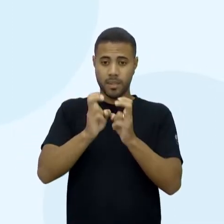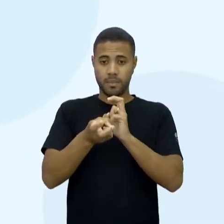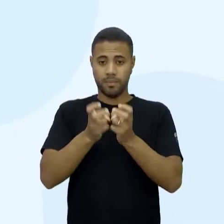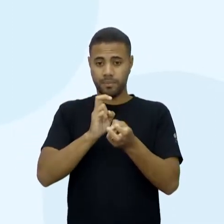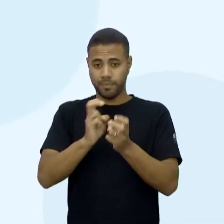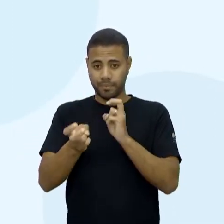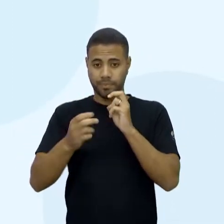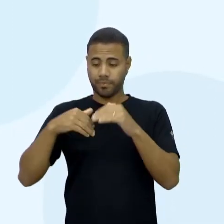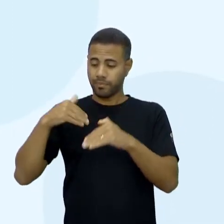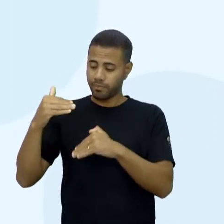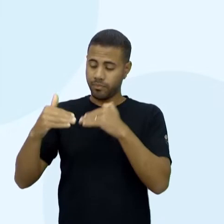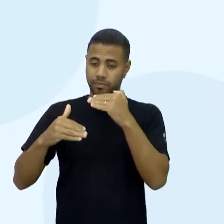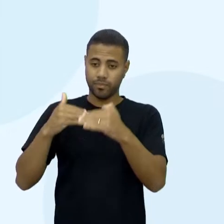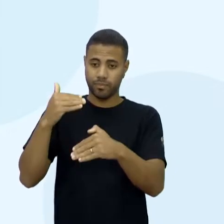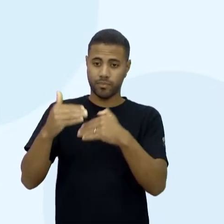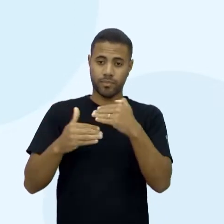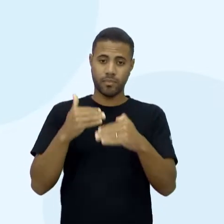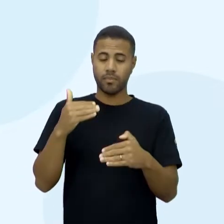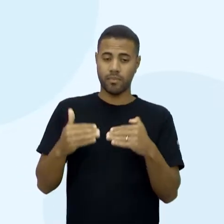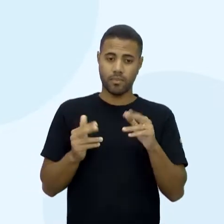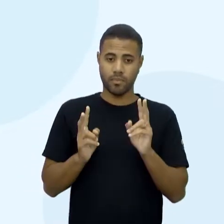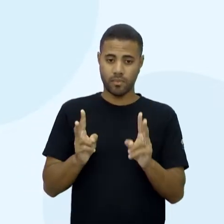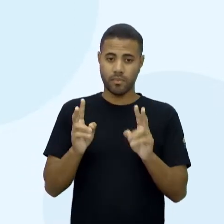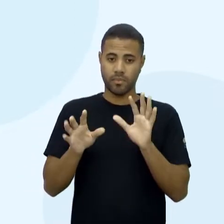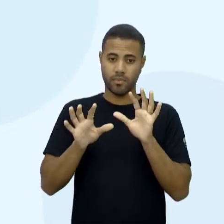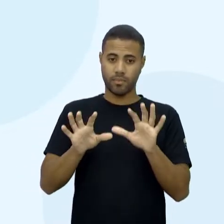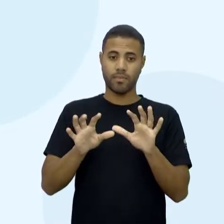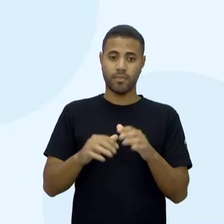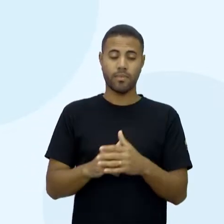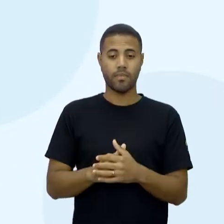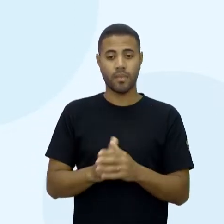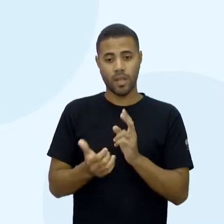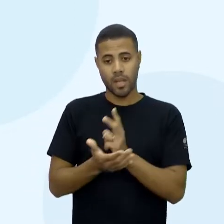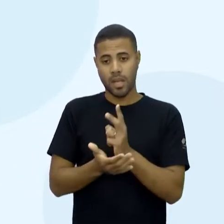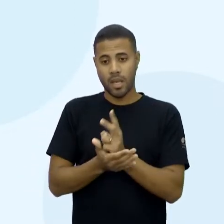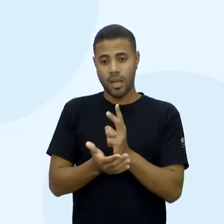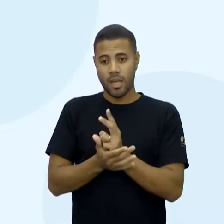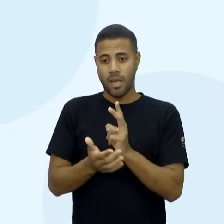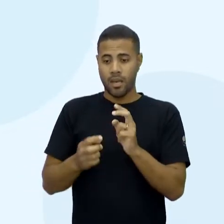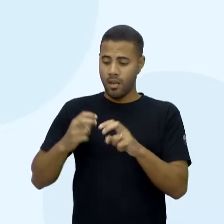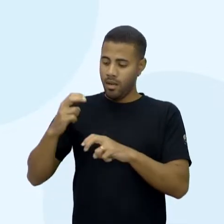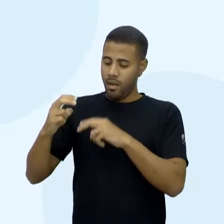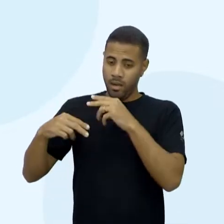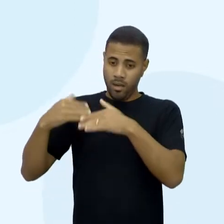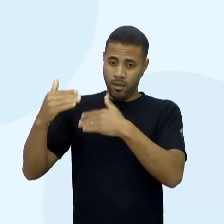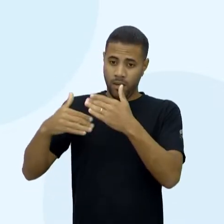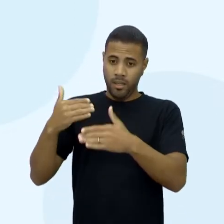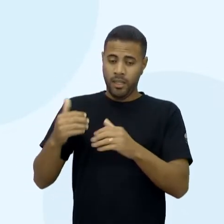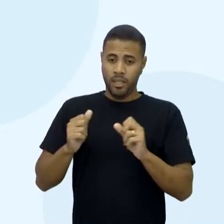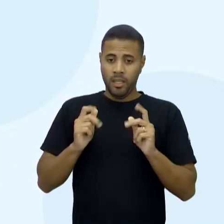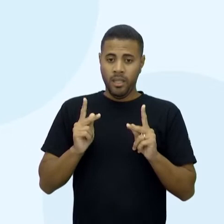né? E aí ela se preserva dessa maneira, né? Sendo passada de geração em geração.